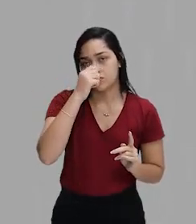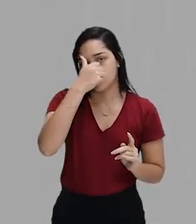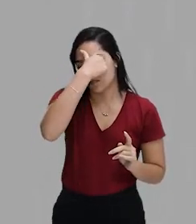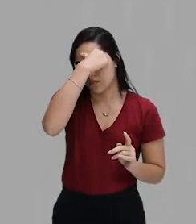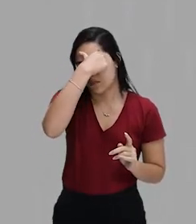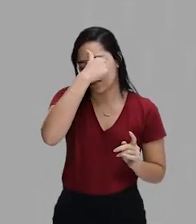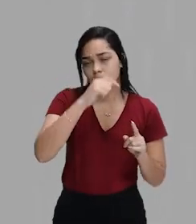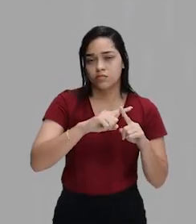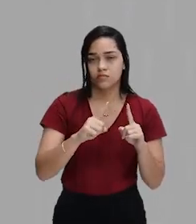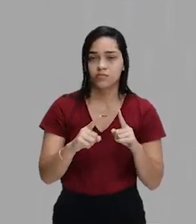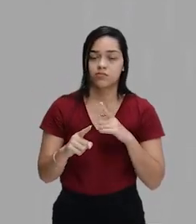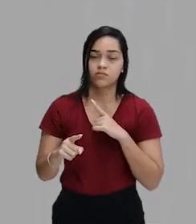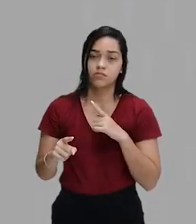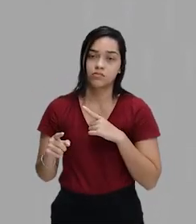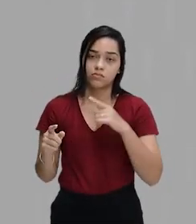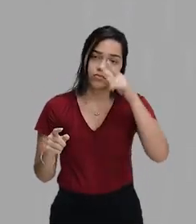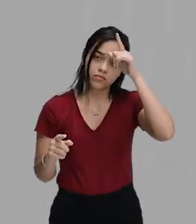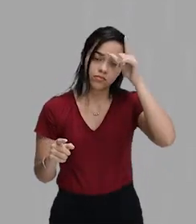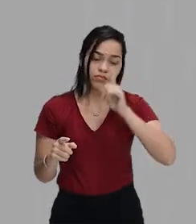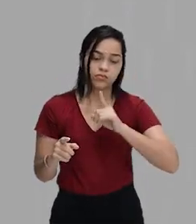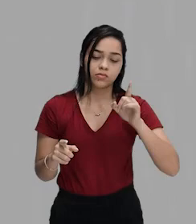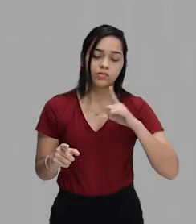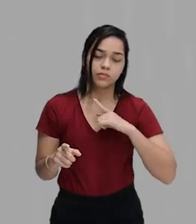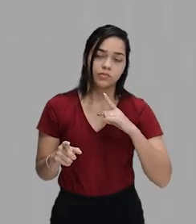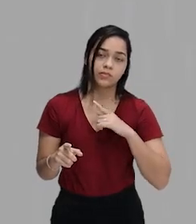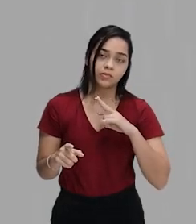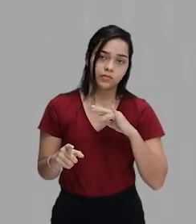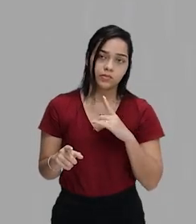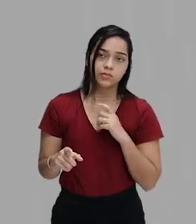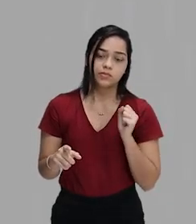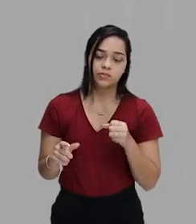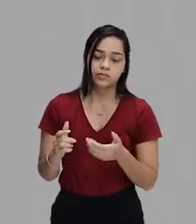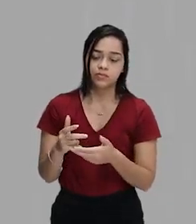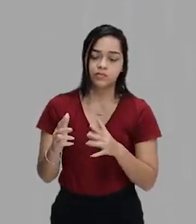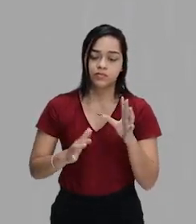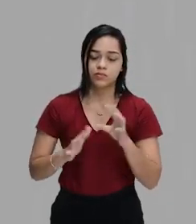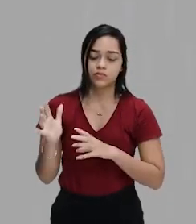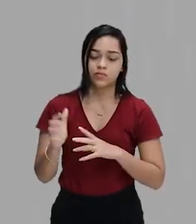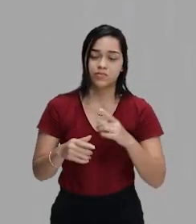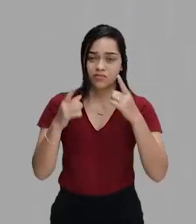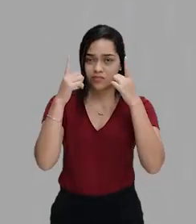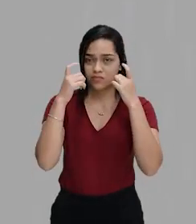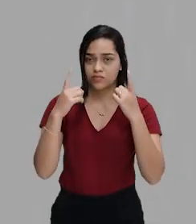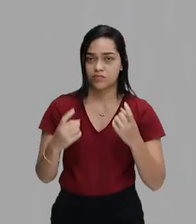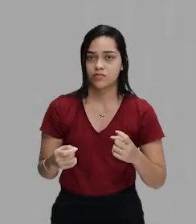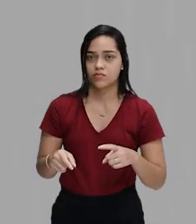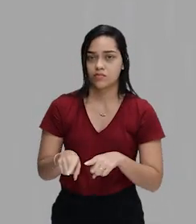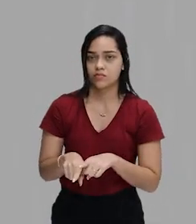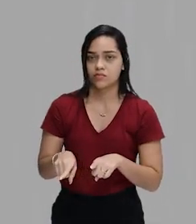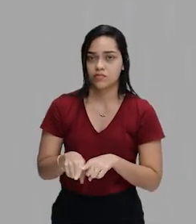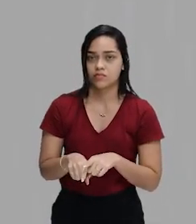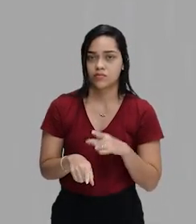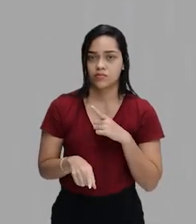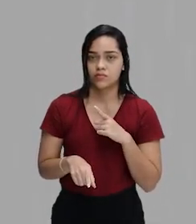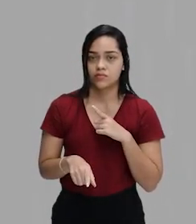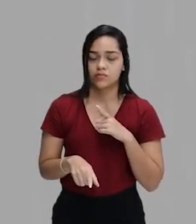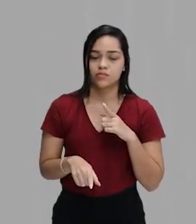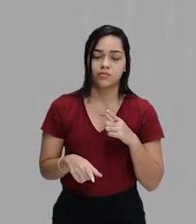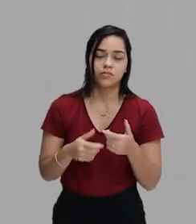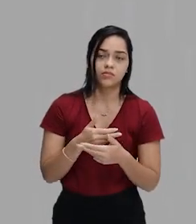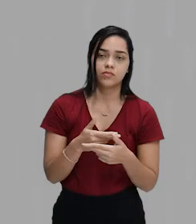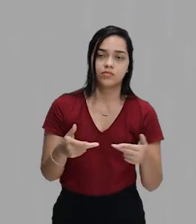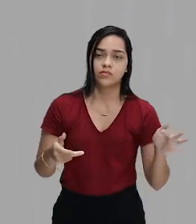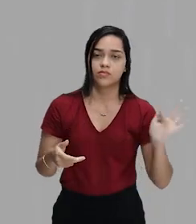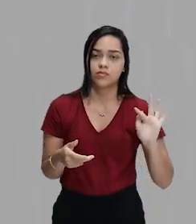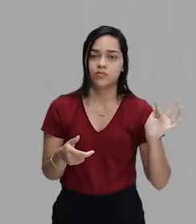violenta. A maioria dos movimentos nacionalistas vão se dar através de ações guerrilheiras violentas, como na Indochina